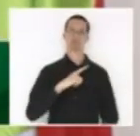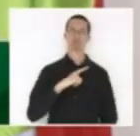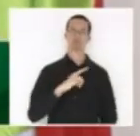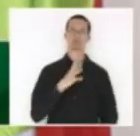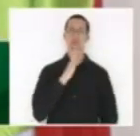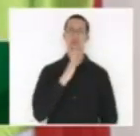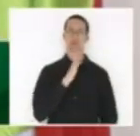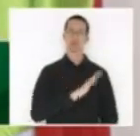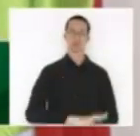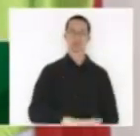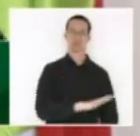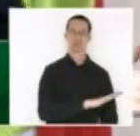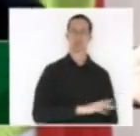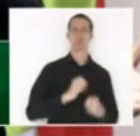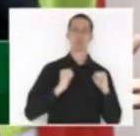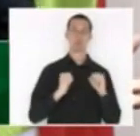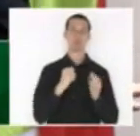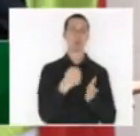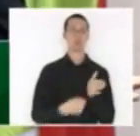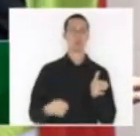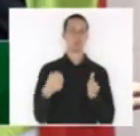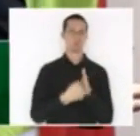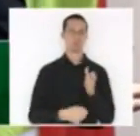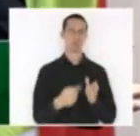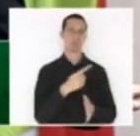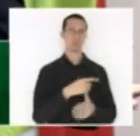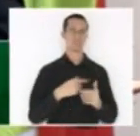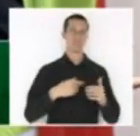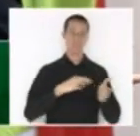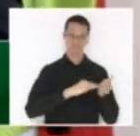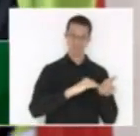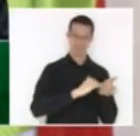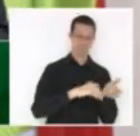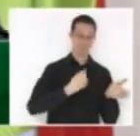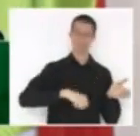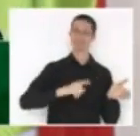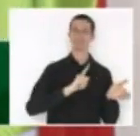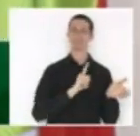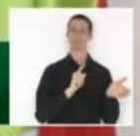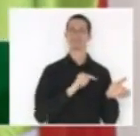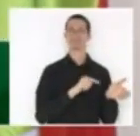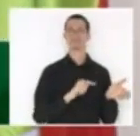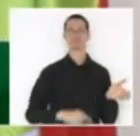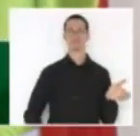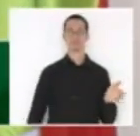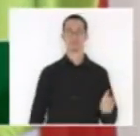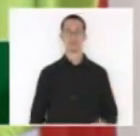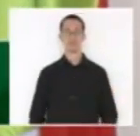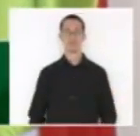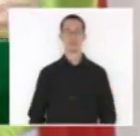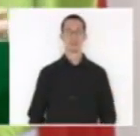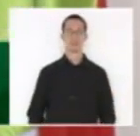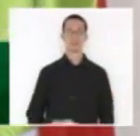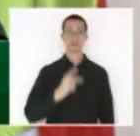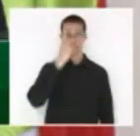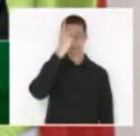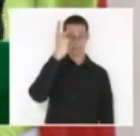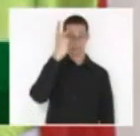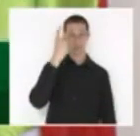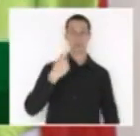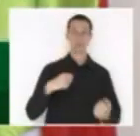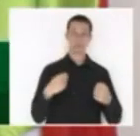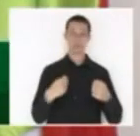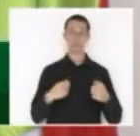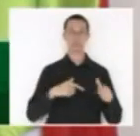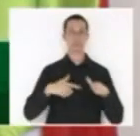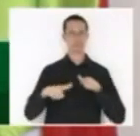pelas questões lá e não precisa da SDR. Então, quem é para ir para a educação, vai para a educação, quem